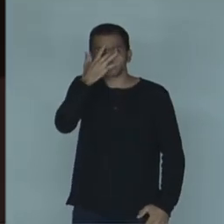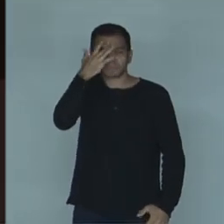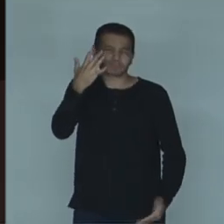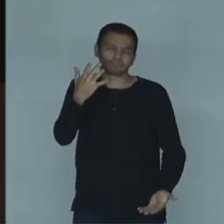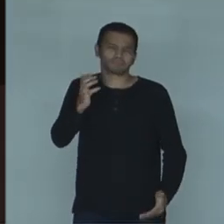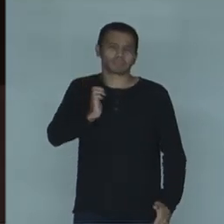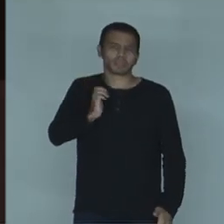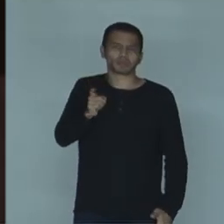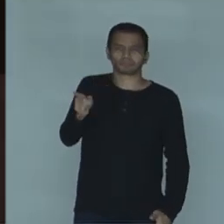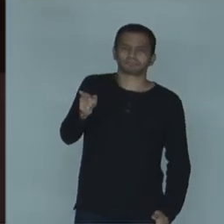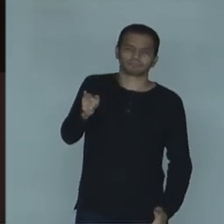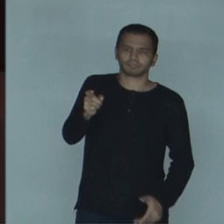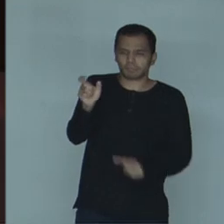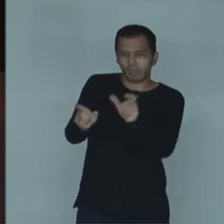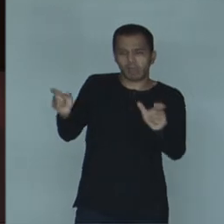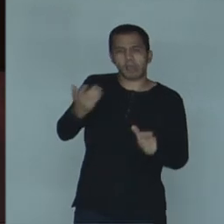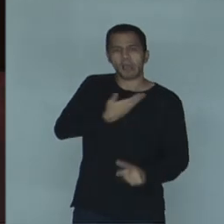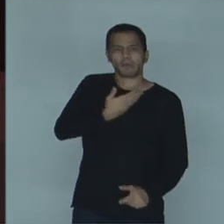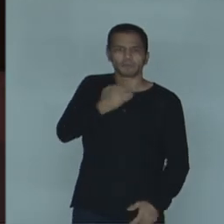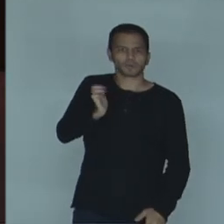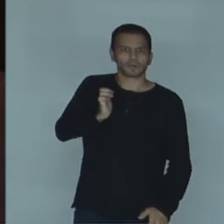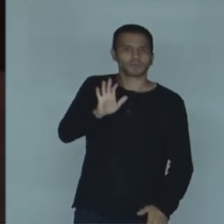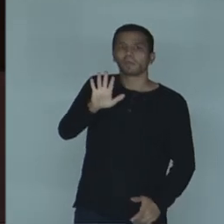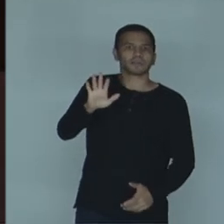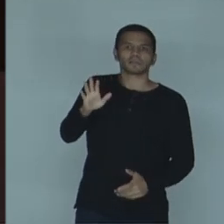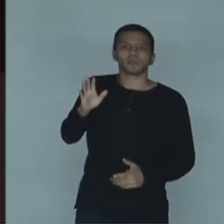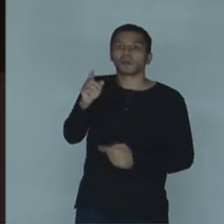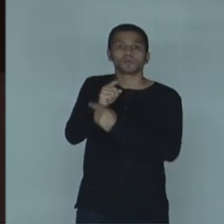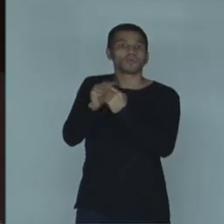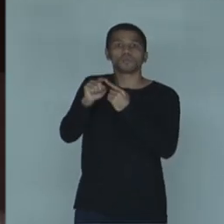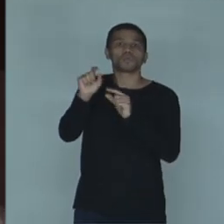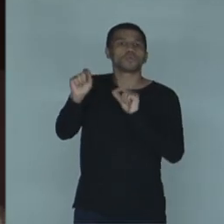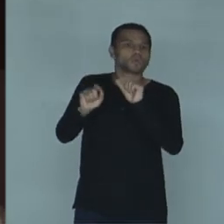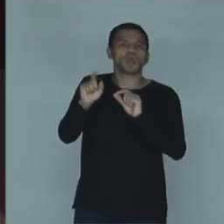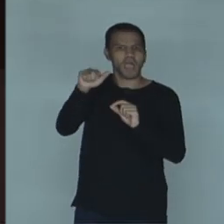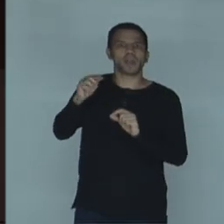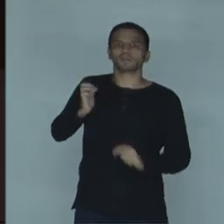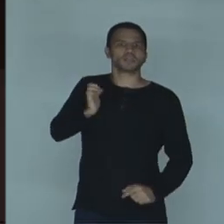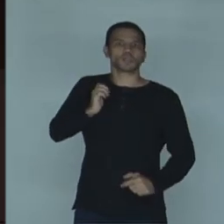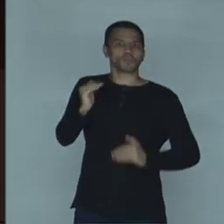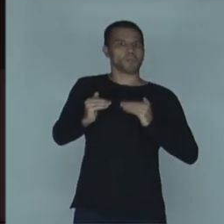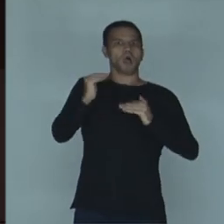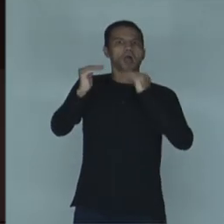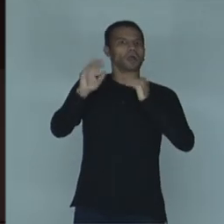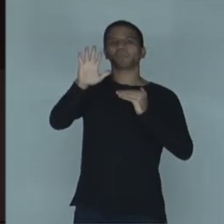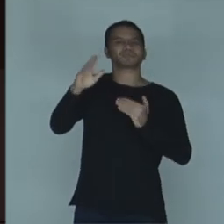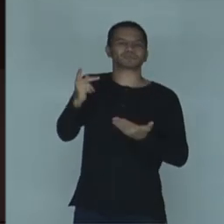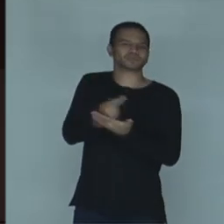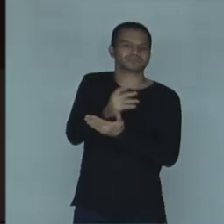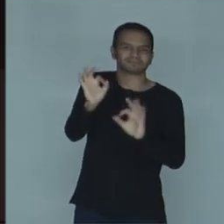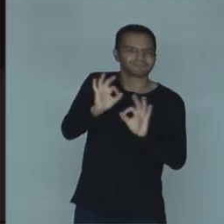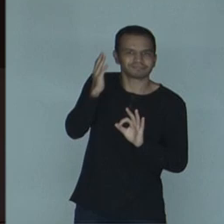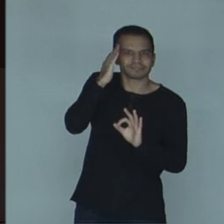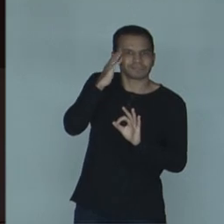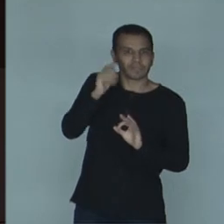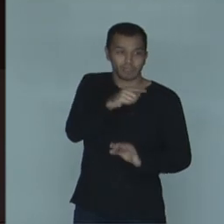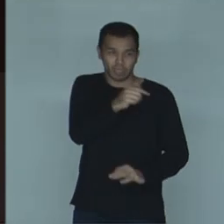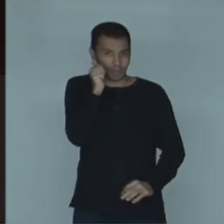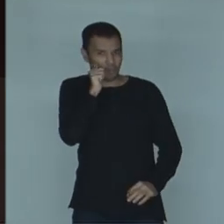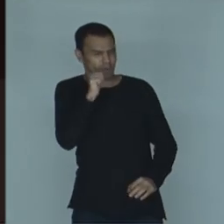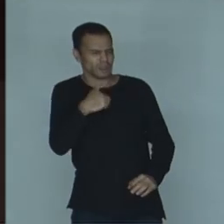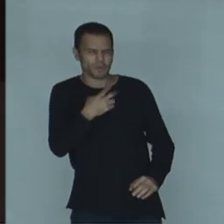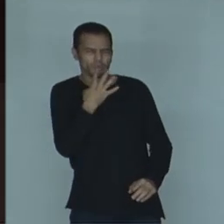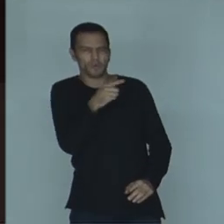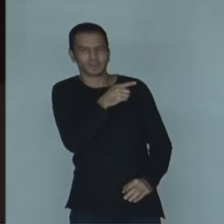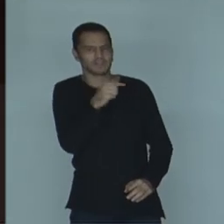milionário ficou milionário e tá frustrado e eu conheço mulher que o seu obra ficar mais bonita mas turbinada mas isso aquilo